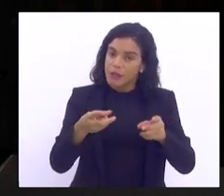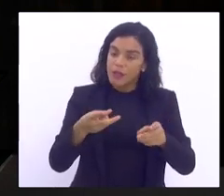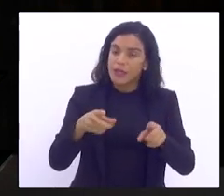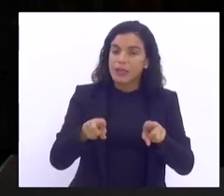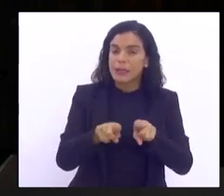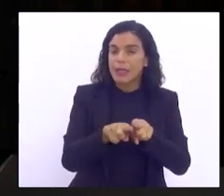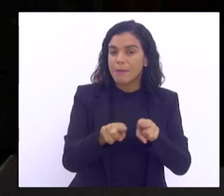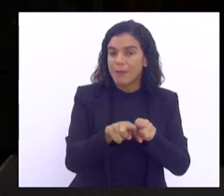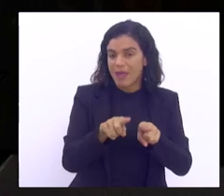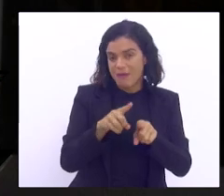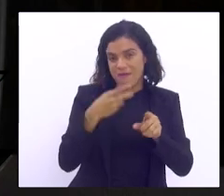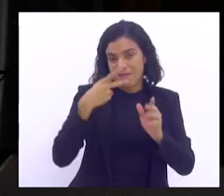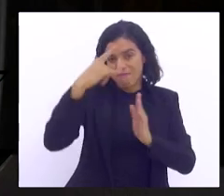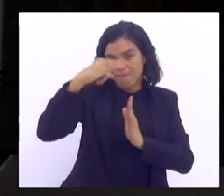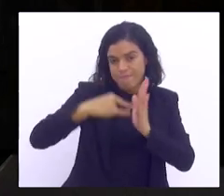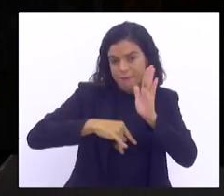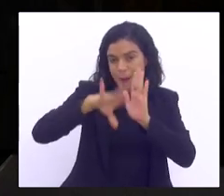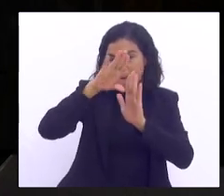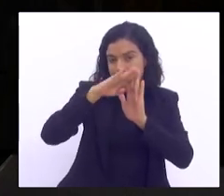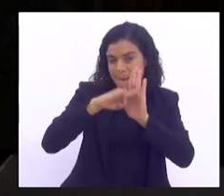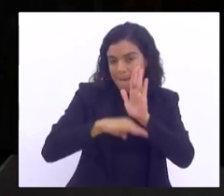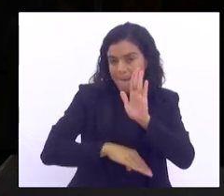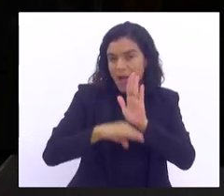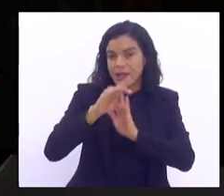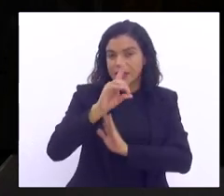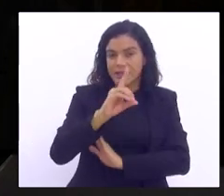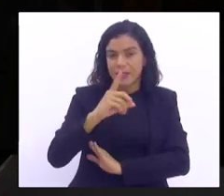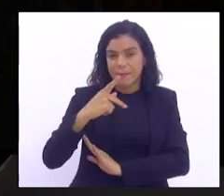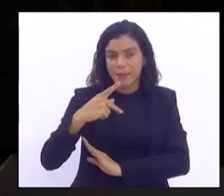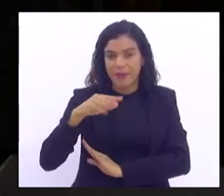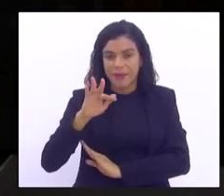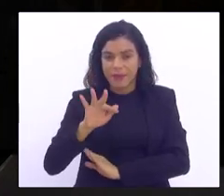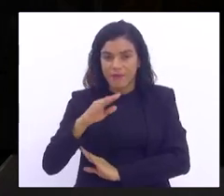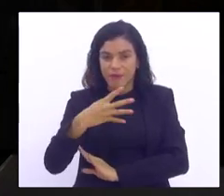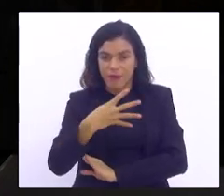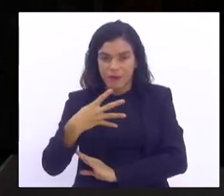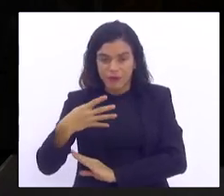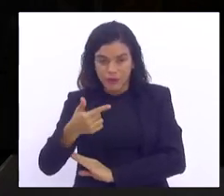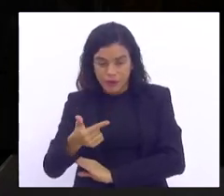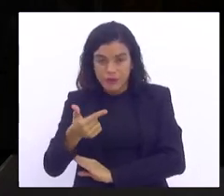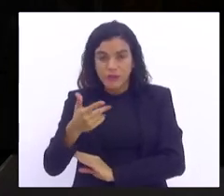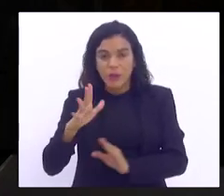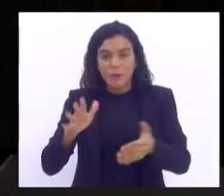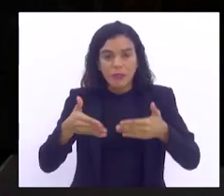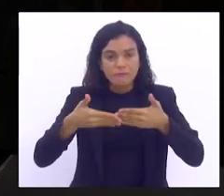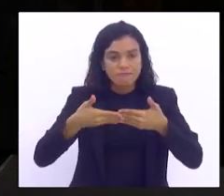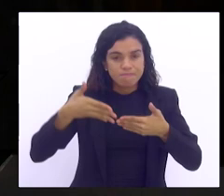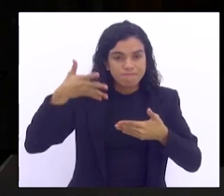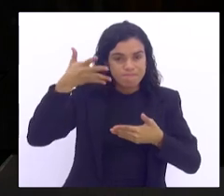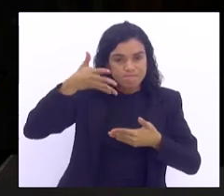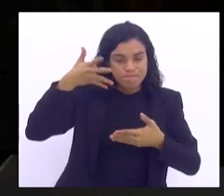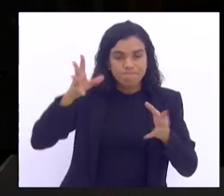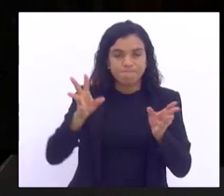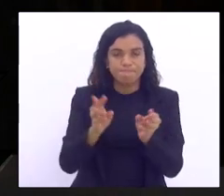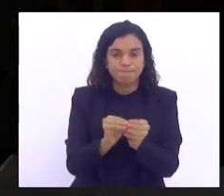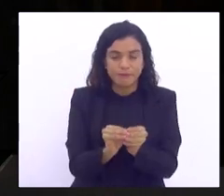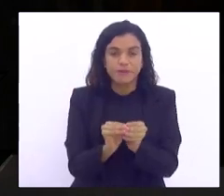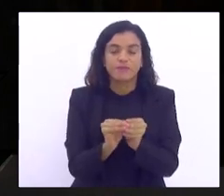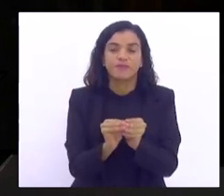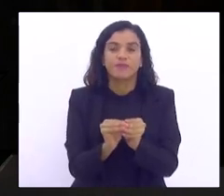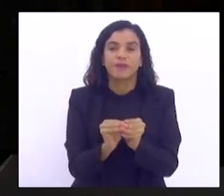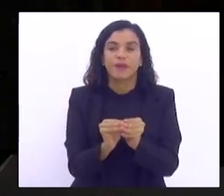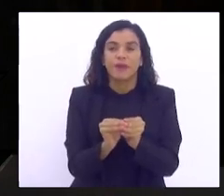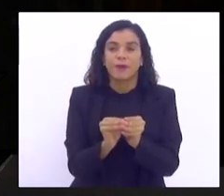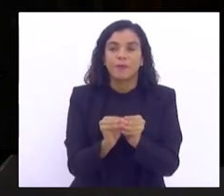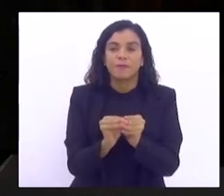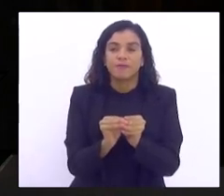repousa a DPF 442, que é um cavalo de Troia, preciso dizer. Então, para encerrar essas minhas breves palavras iniciais, eu